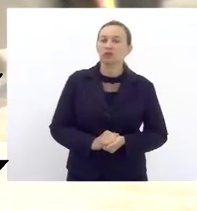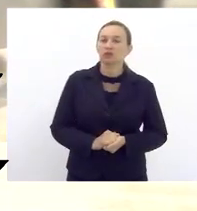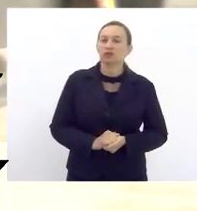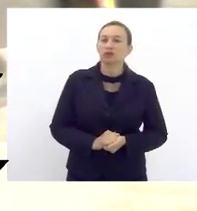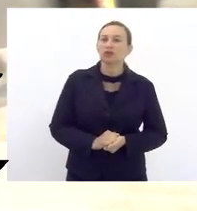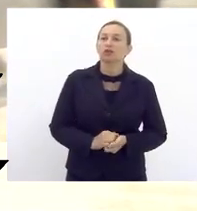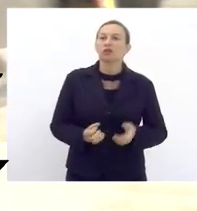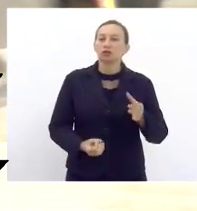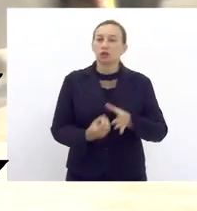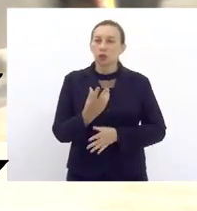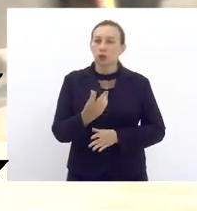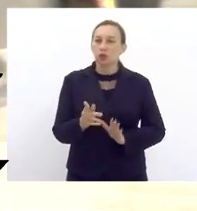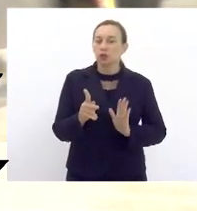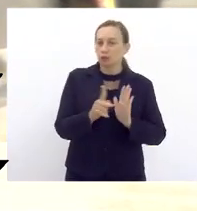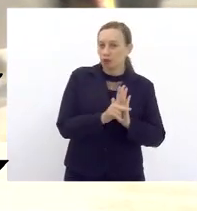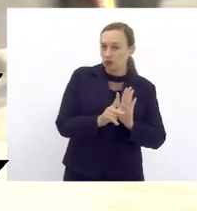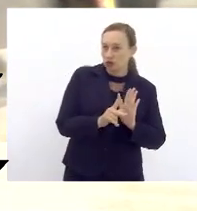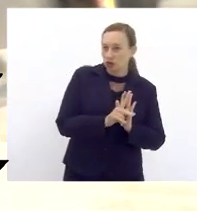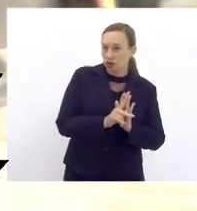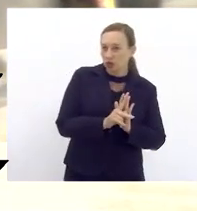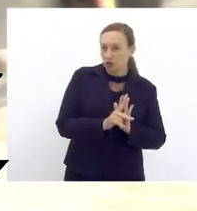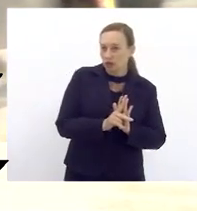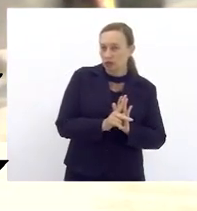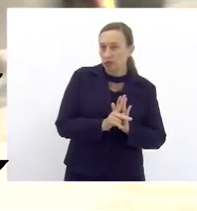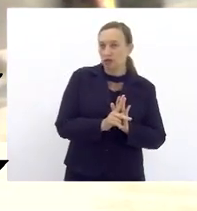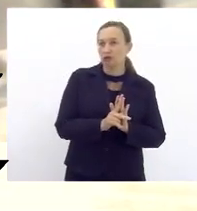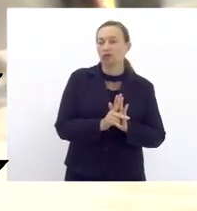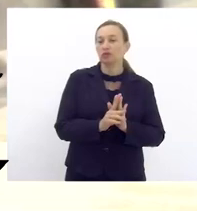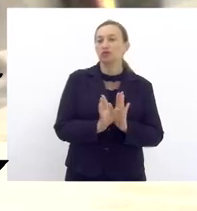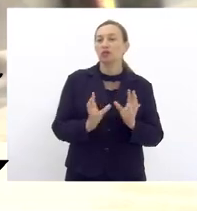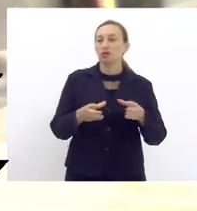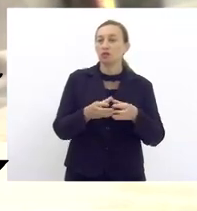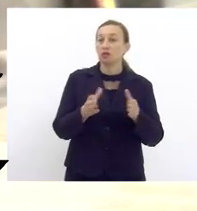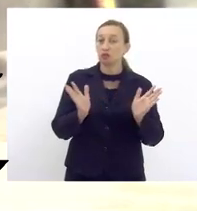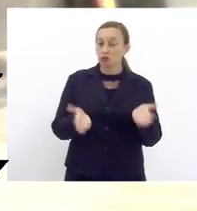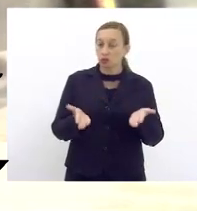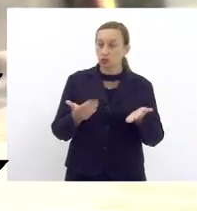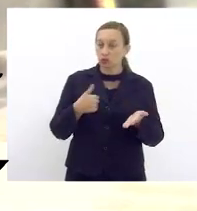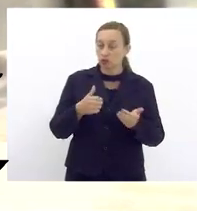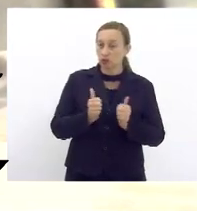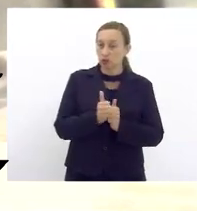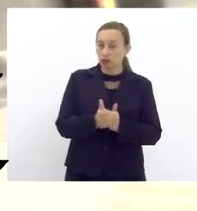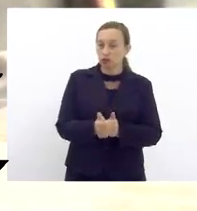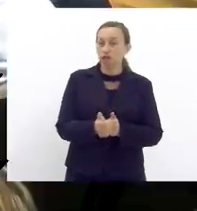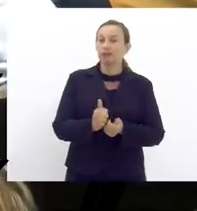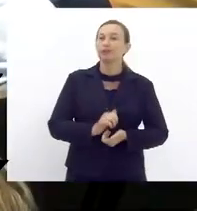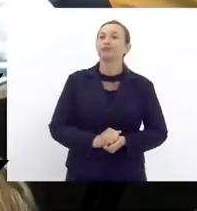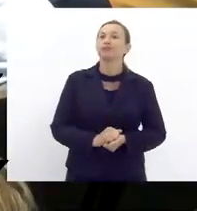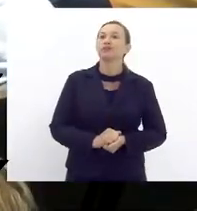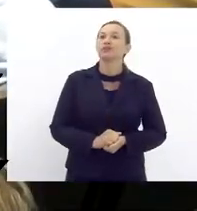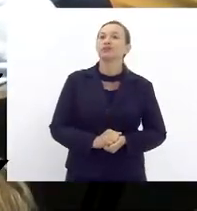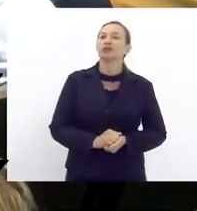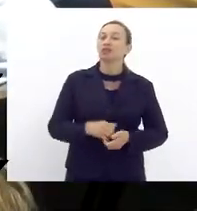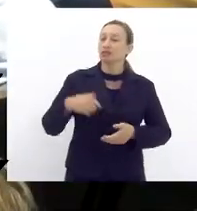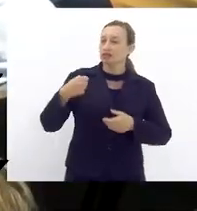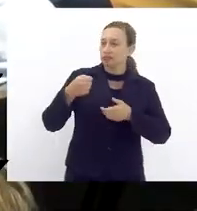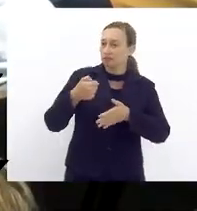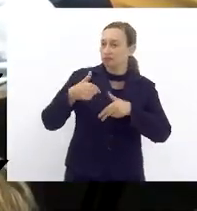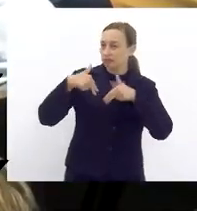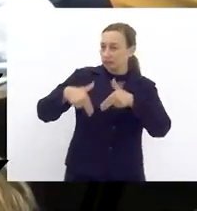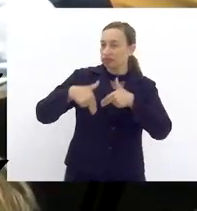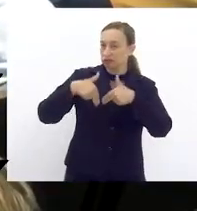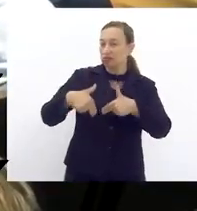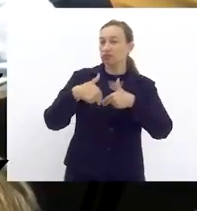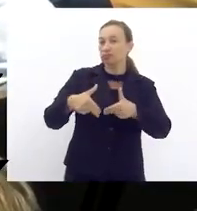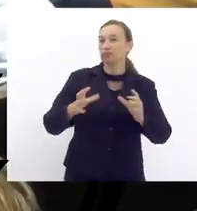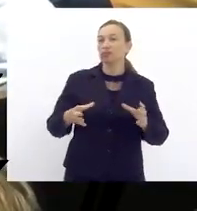o projeto de resolução para a existência da Comissão da qual estou presidindo hoje Deputado aguerrido tem uma militância Histórica no movimento